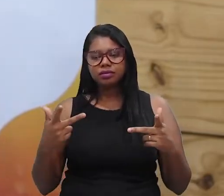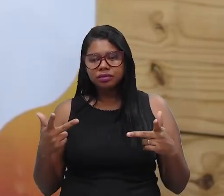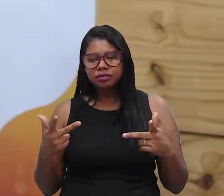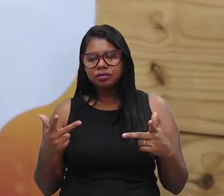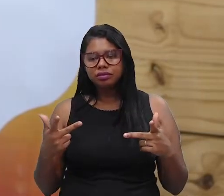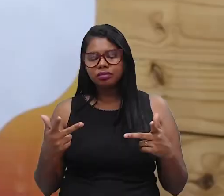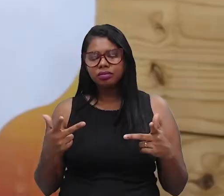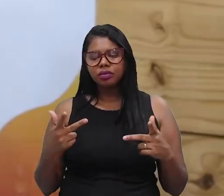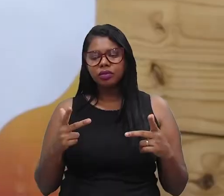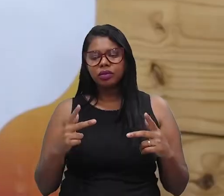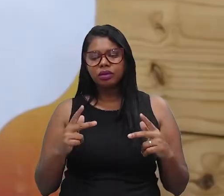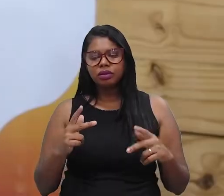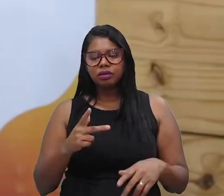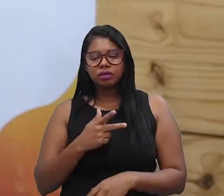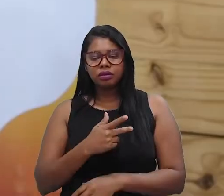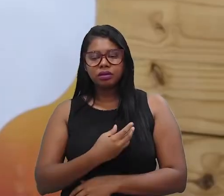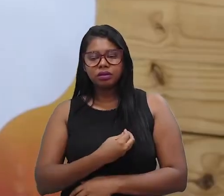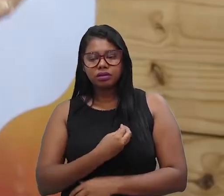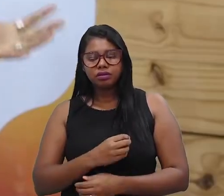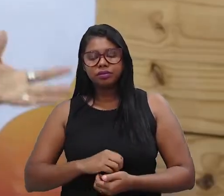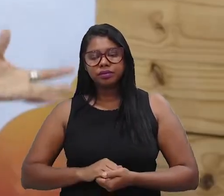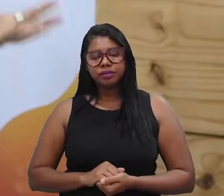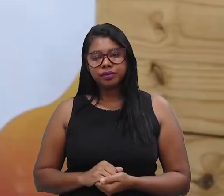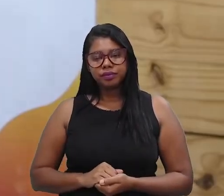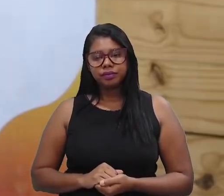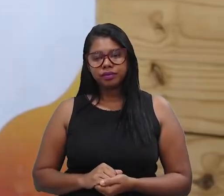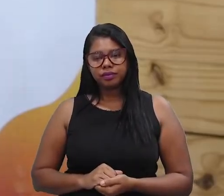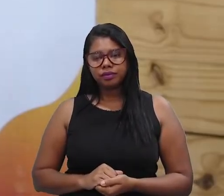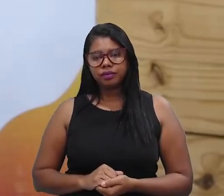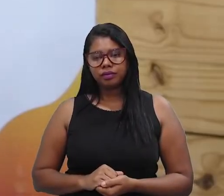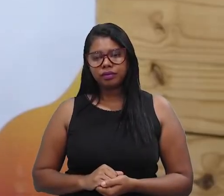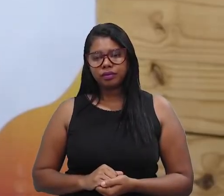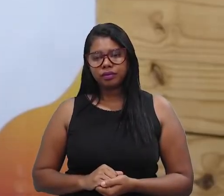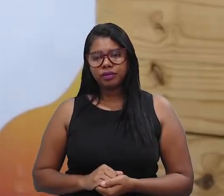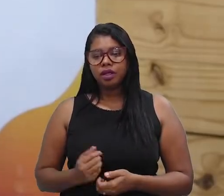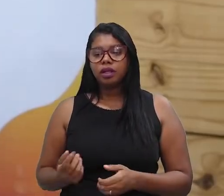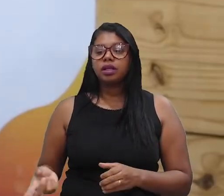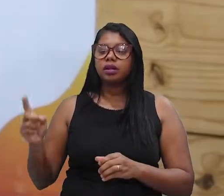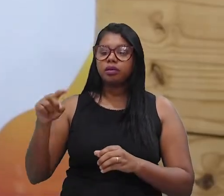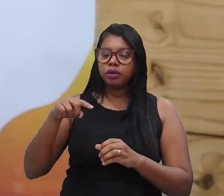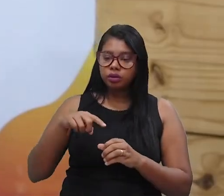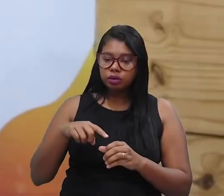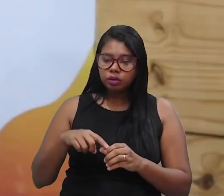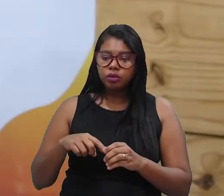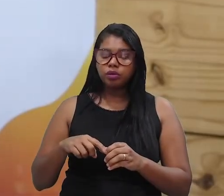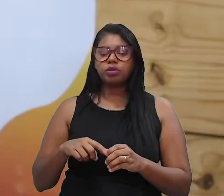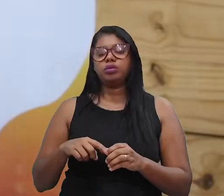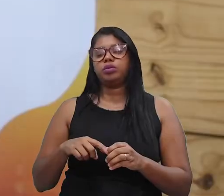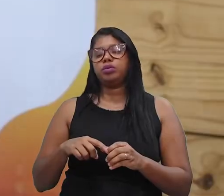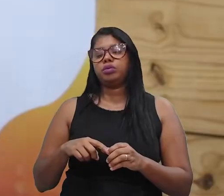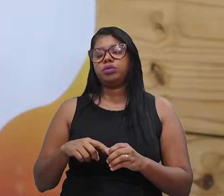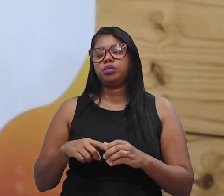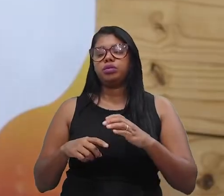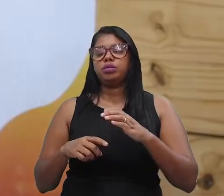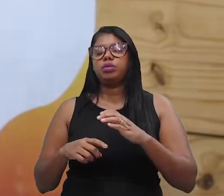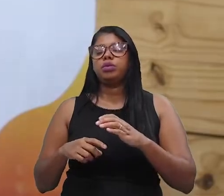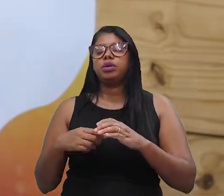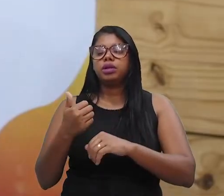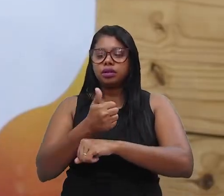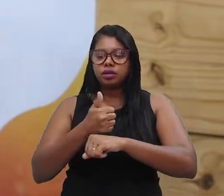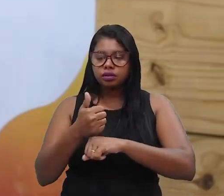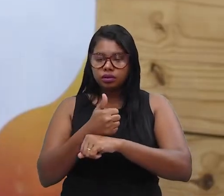danos. E isso quer dizer que o retorno deste profissional para o ambiente de trabalho, ele também vai vir